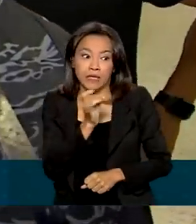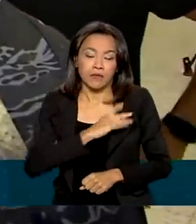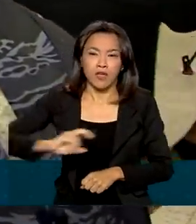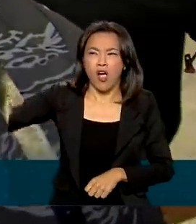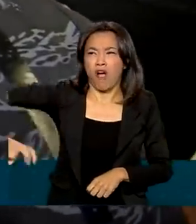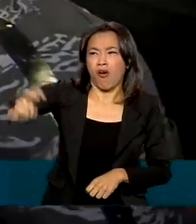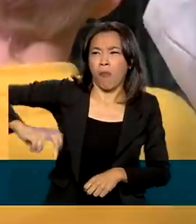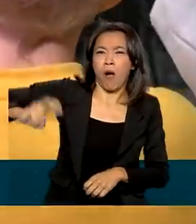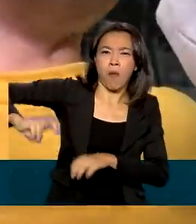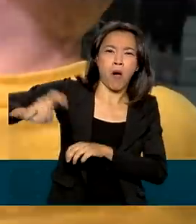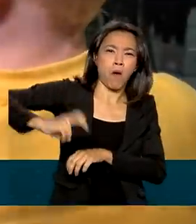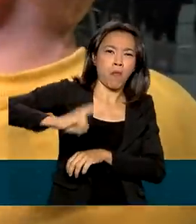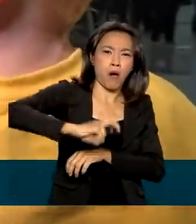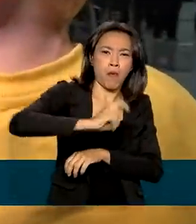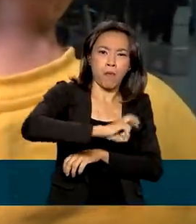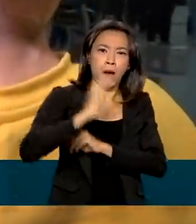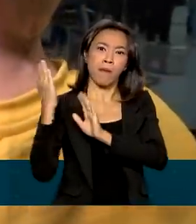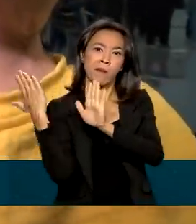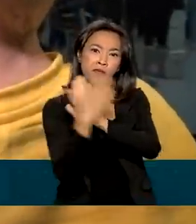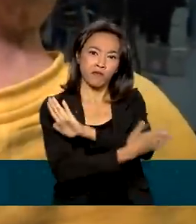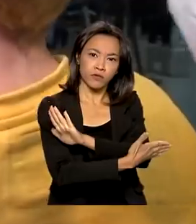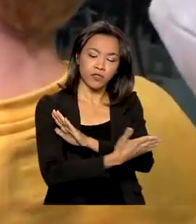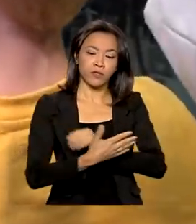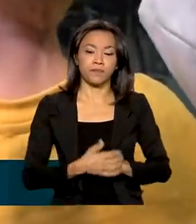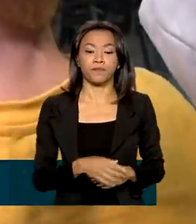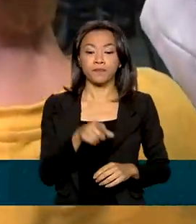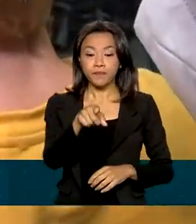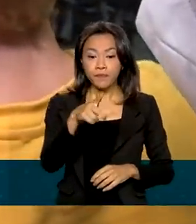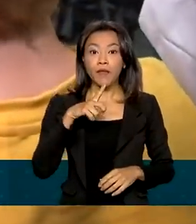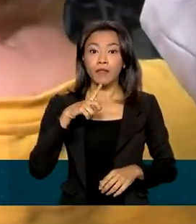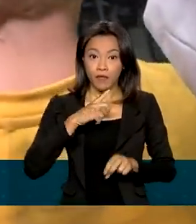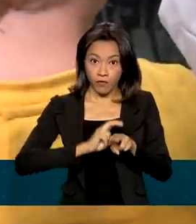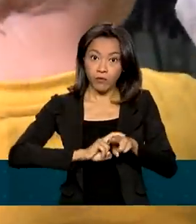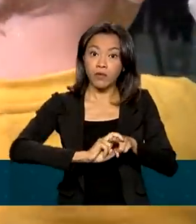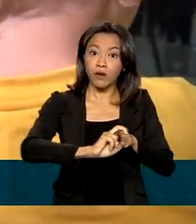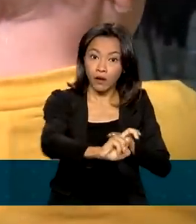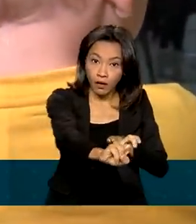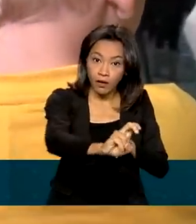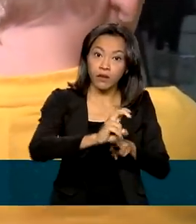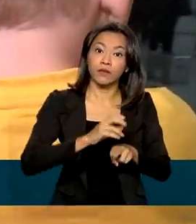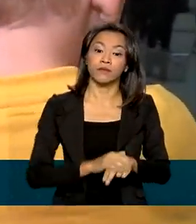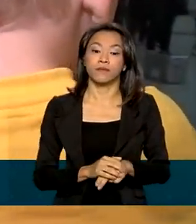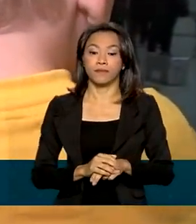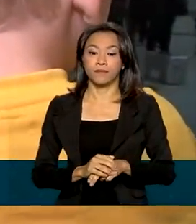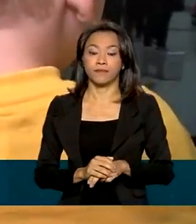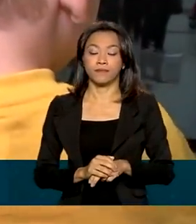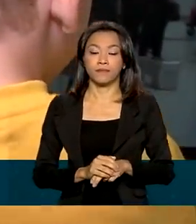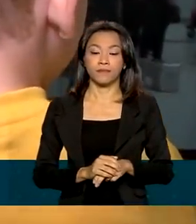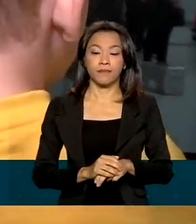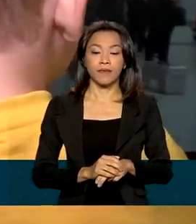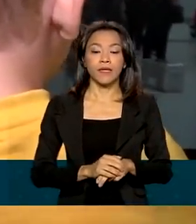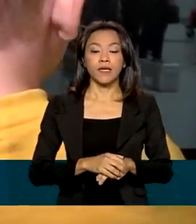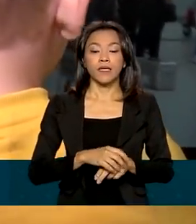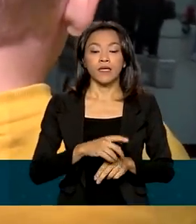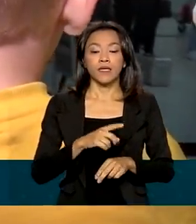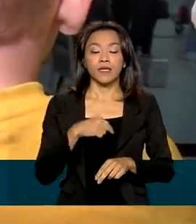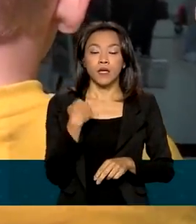até conseguir fugir. A embaixada deu uma opção de um trem para nós, que sairia, e a